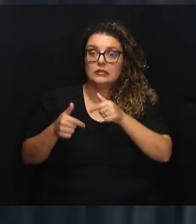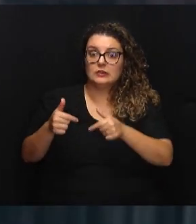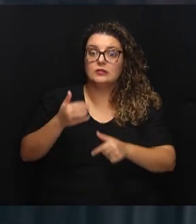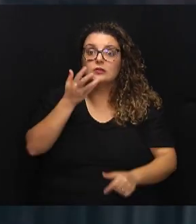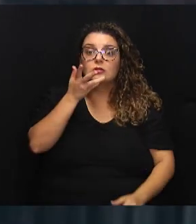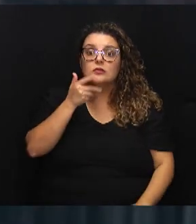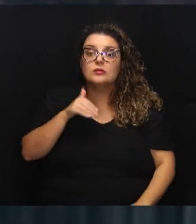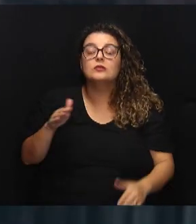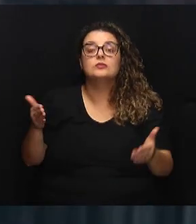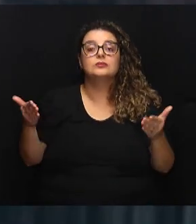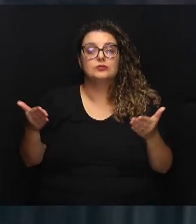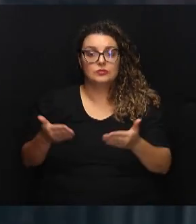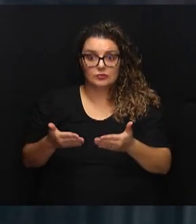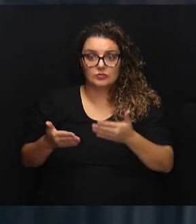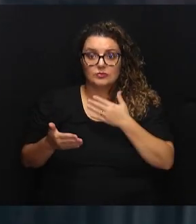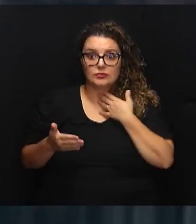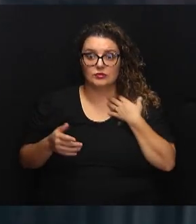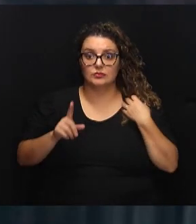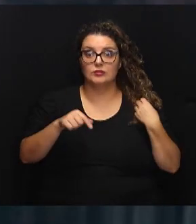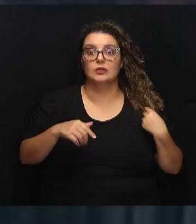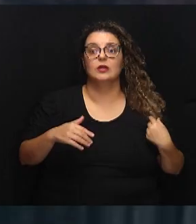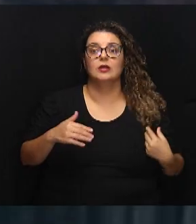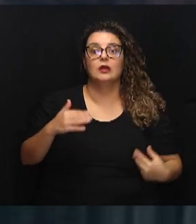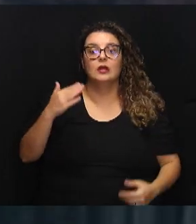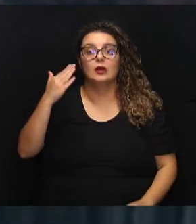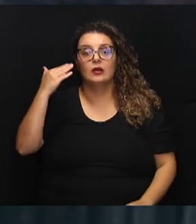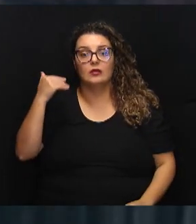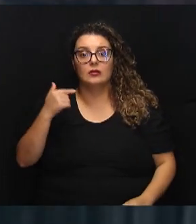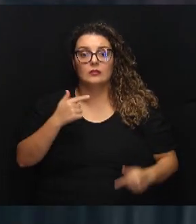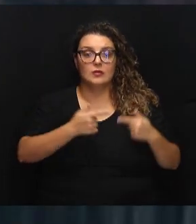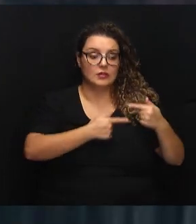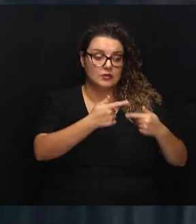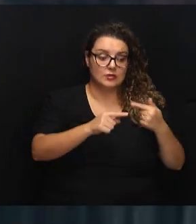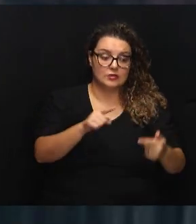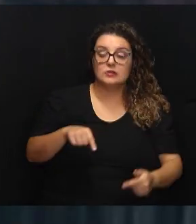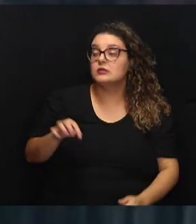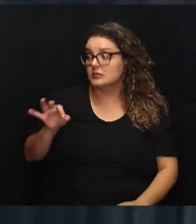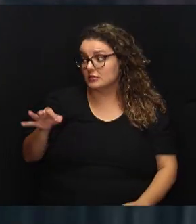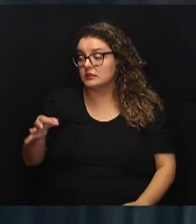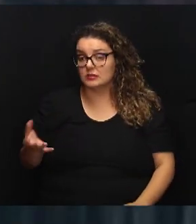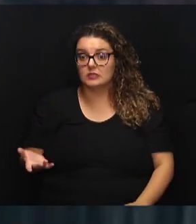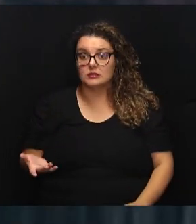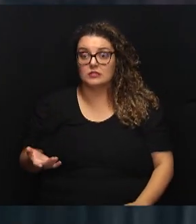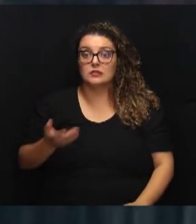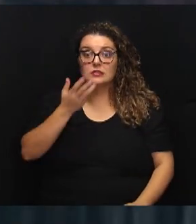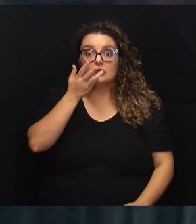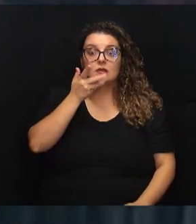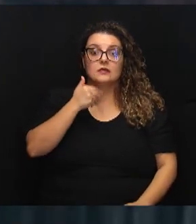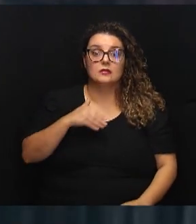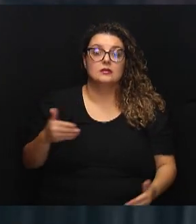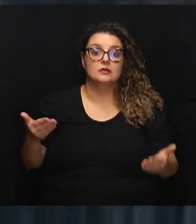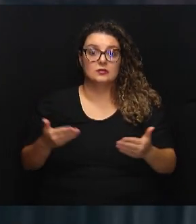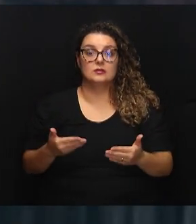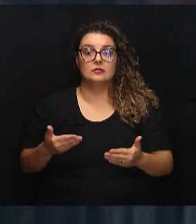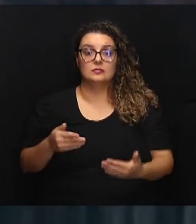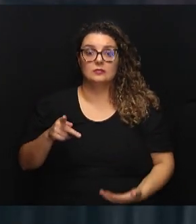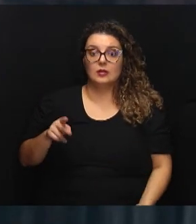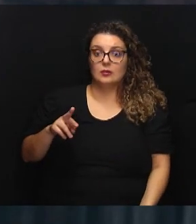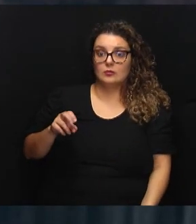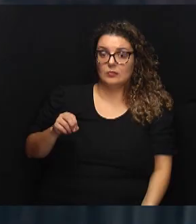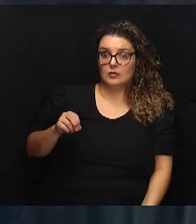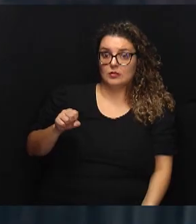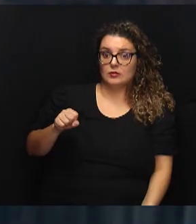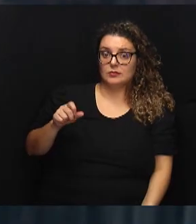crianças de hoje, que é a famosa geração Z. Exato. Uhum. Trabalhar a criança de hoje para poder prospectar